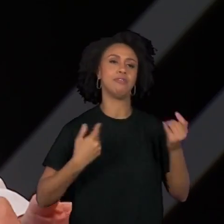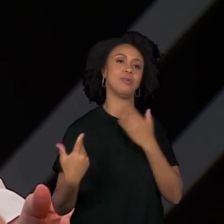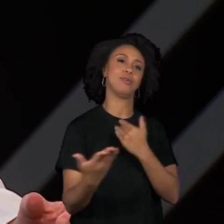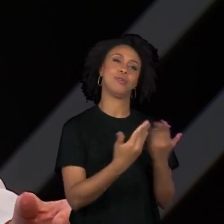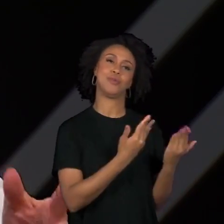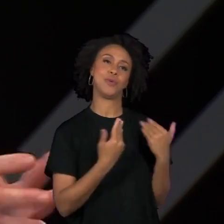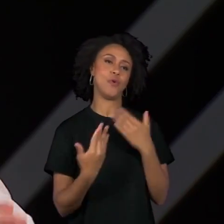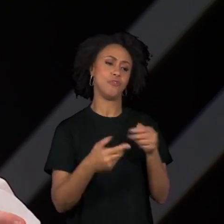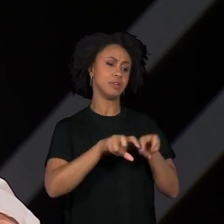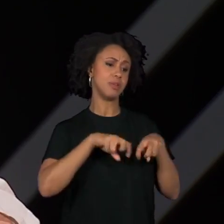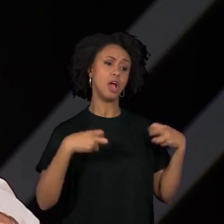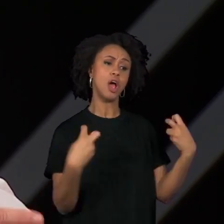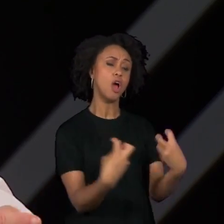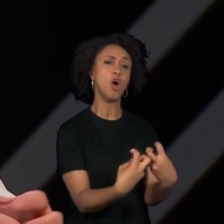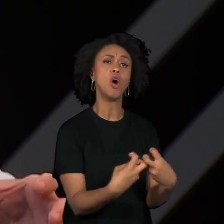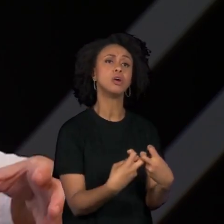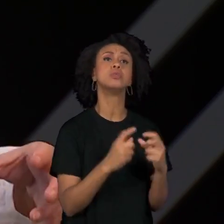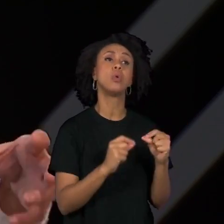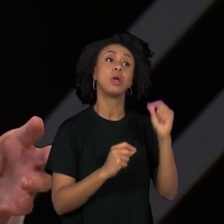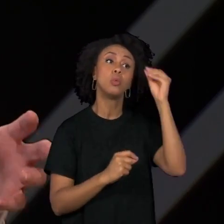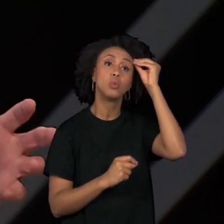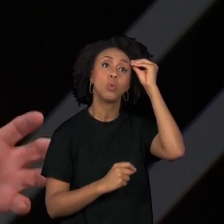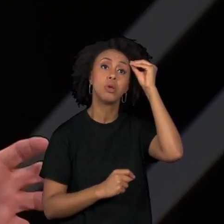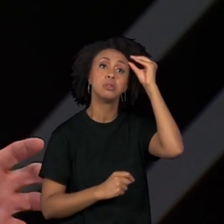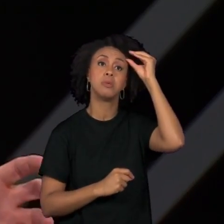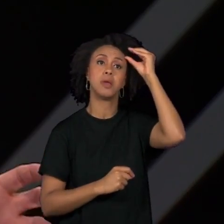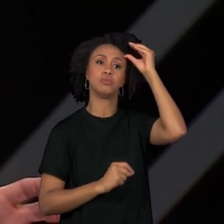era uma roda de construção de conhecimento.